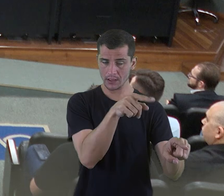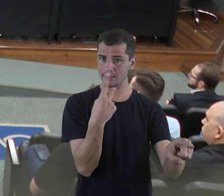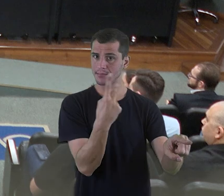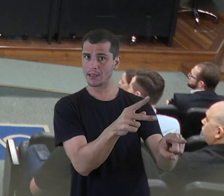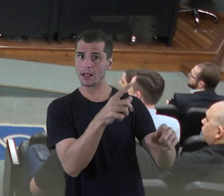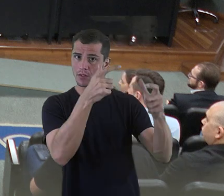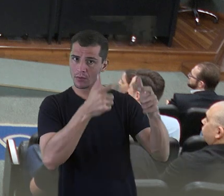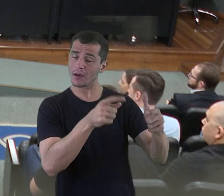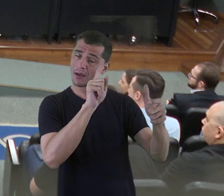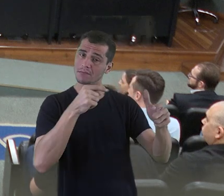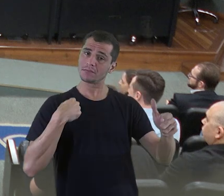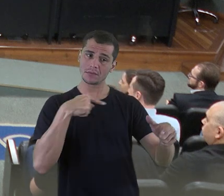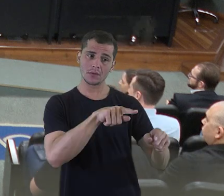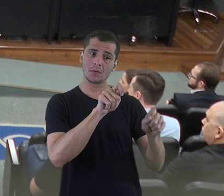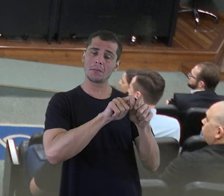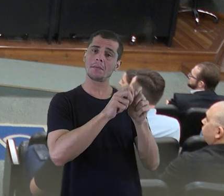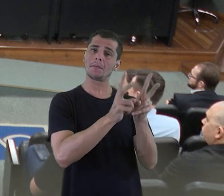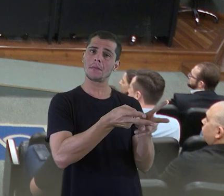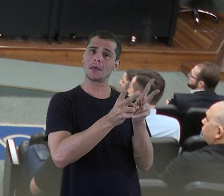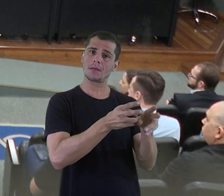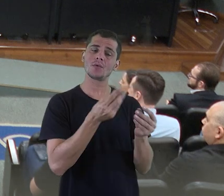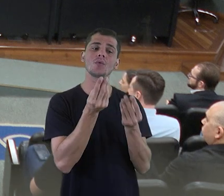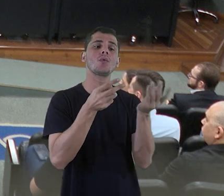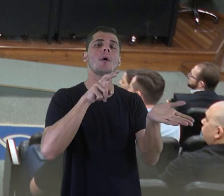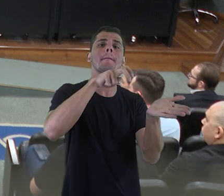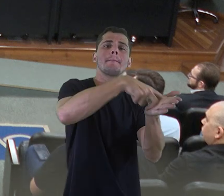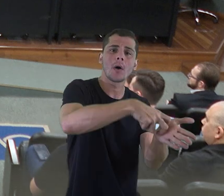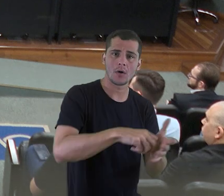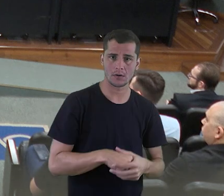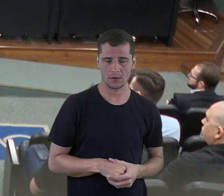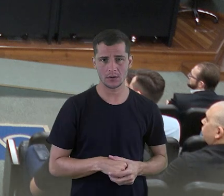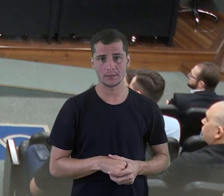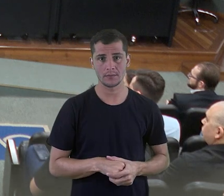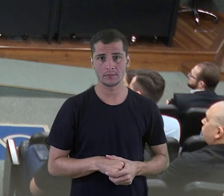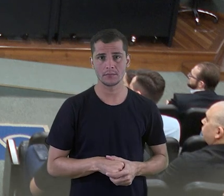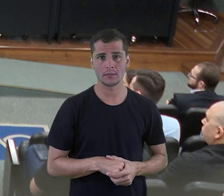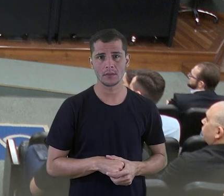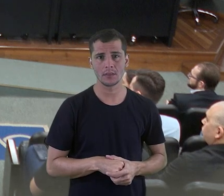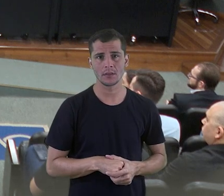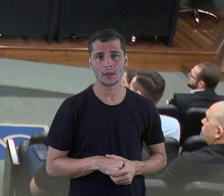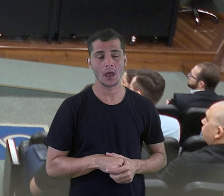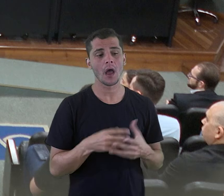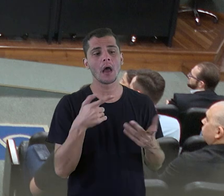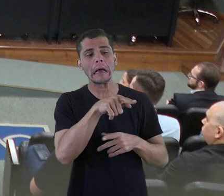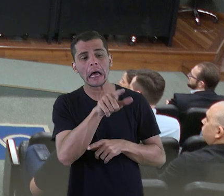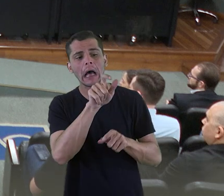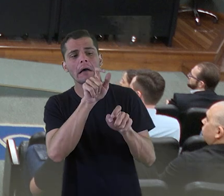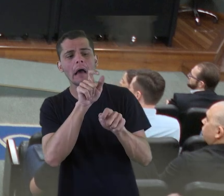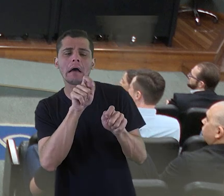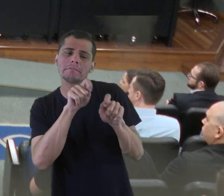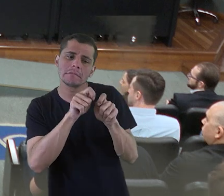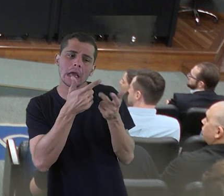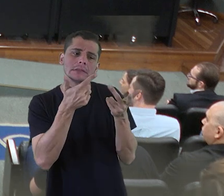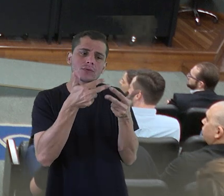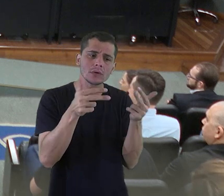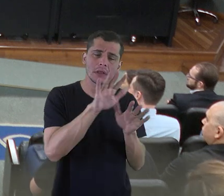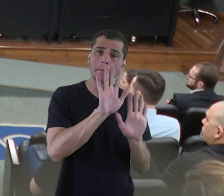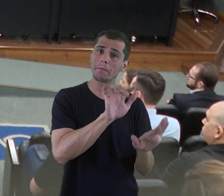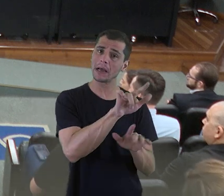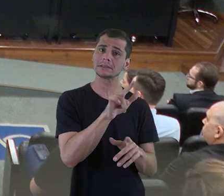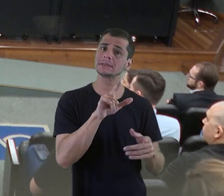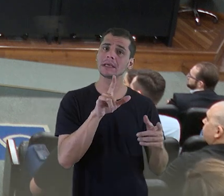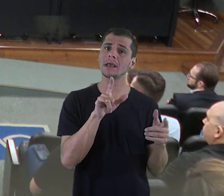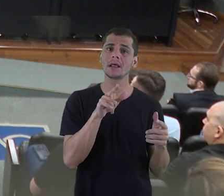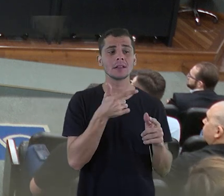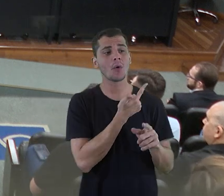praticou o ato mas ela só praticou o ato meio ela não tem responsabilidade nenhuma eu não vou punir ela entenderam? então é